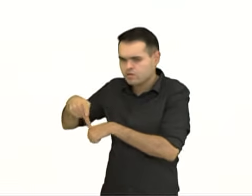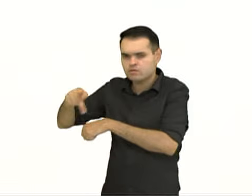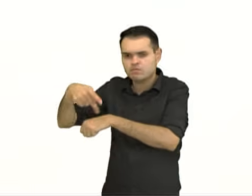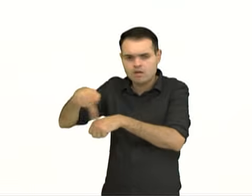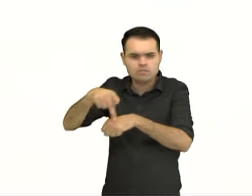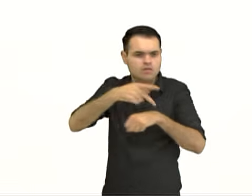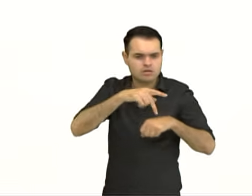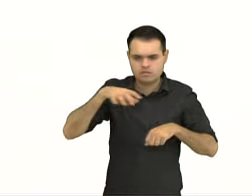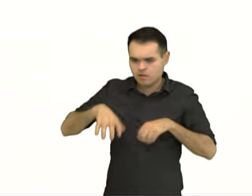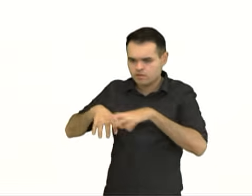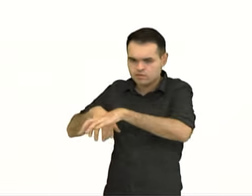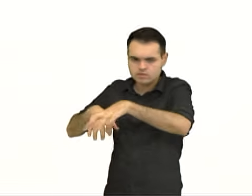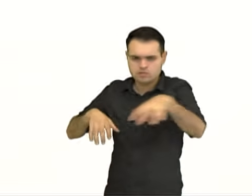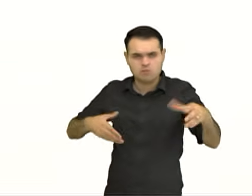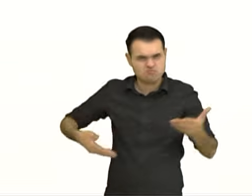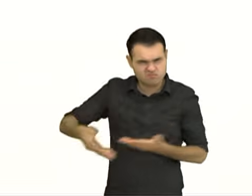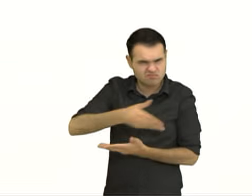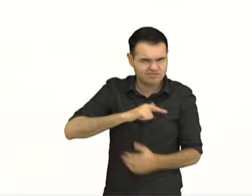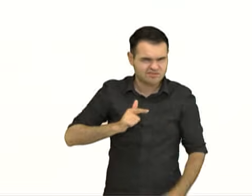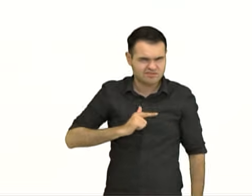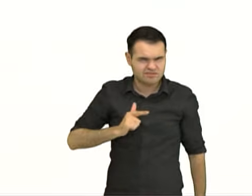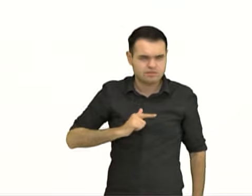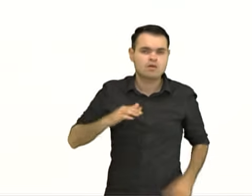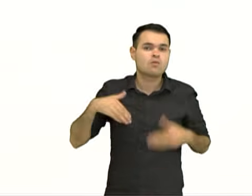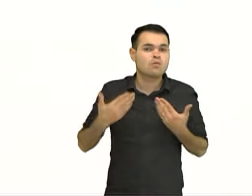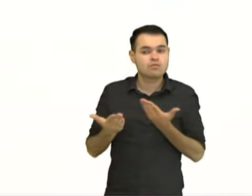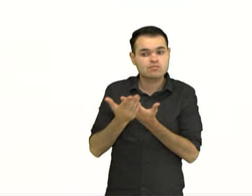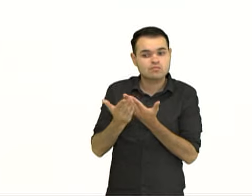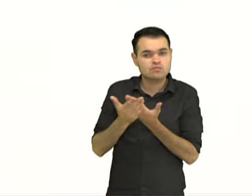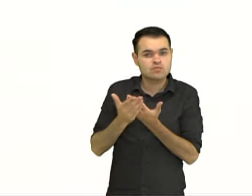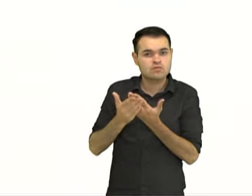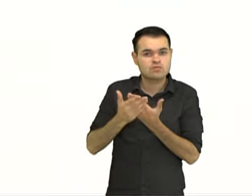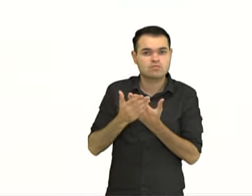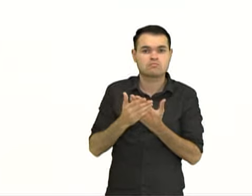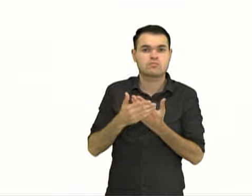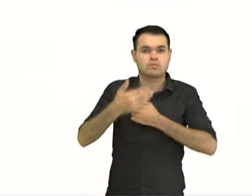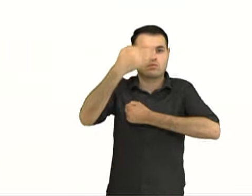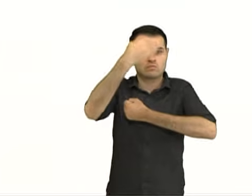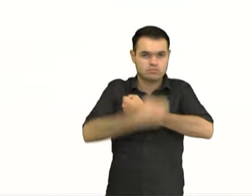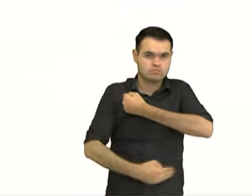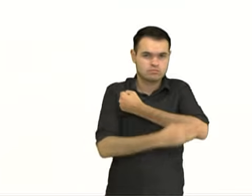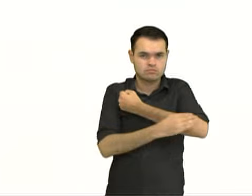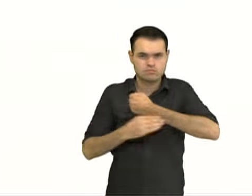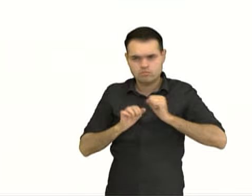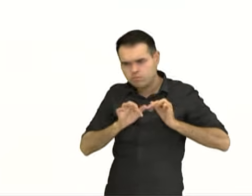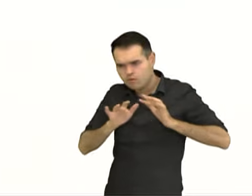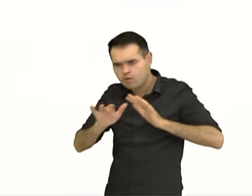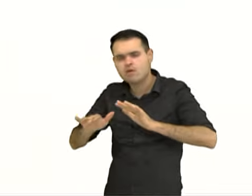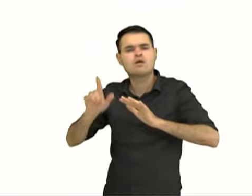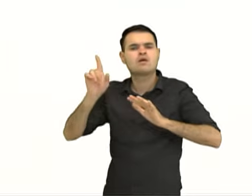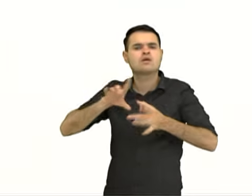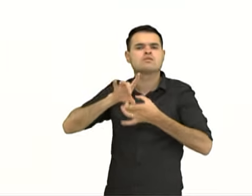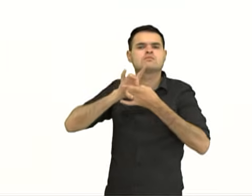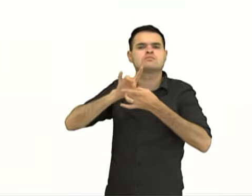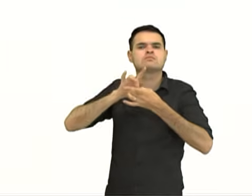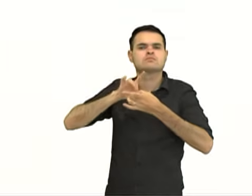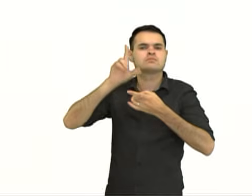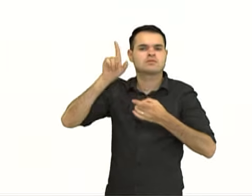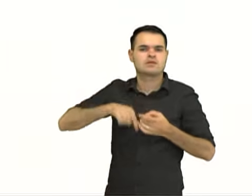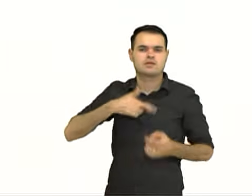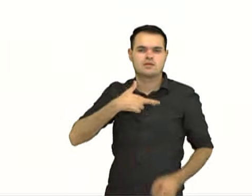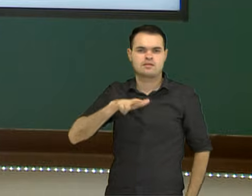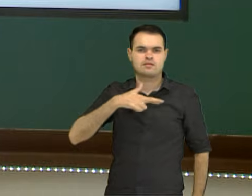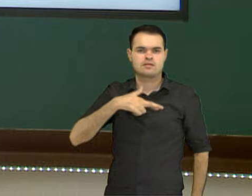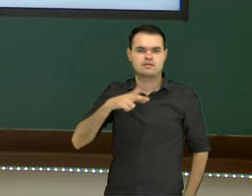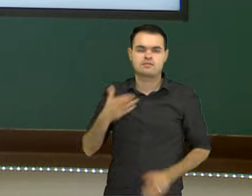as regiões? Quando estudamos as cruzadas, percebemos que além das questões religiosas, havia